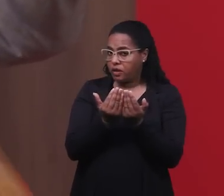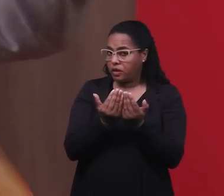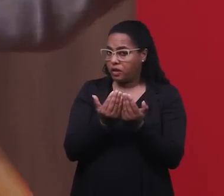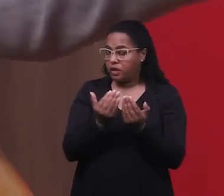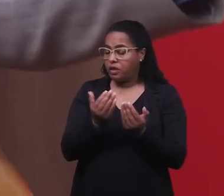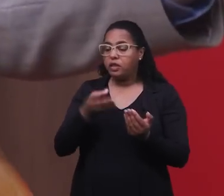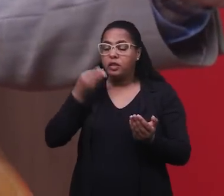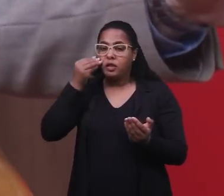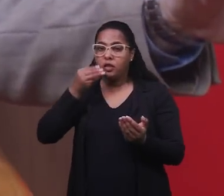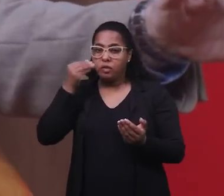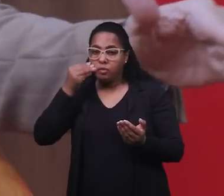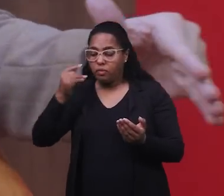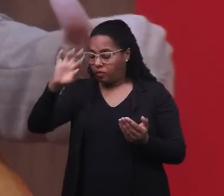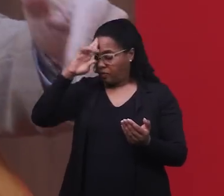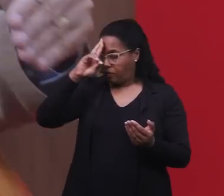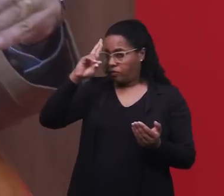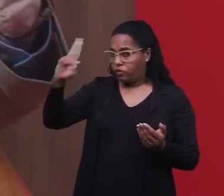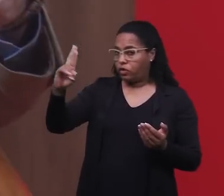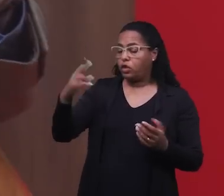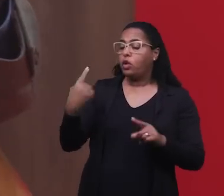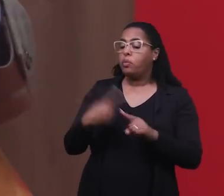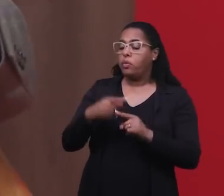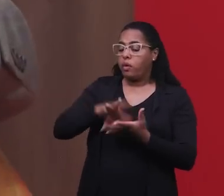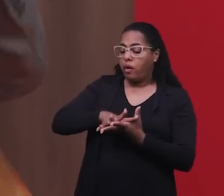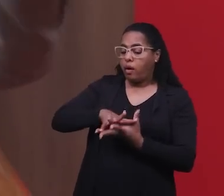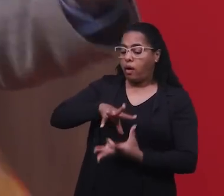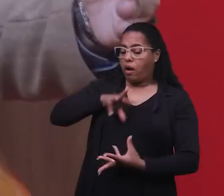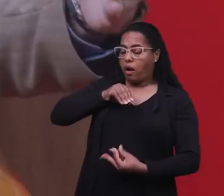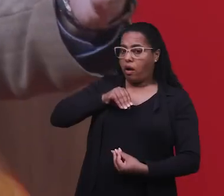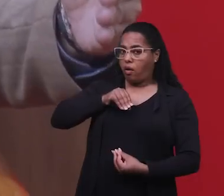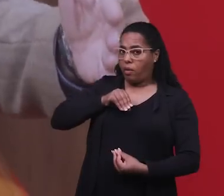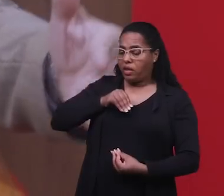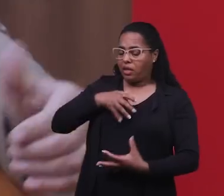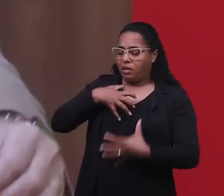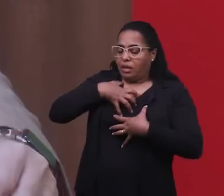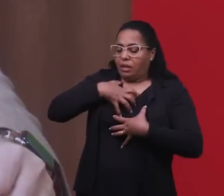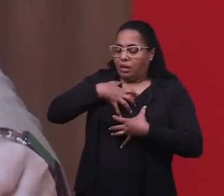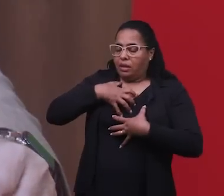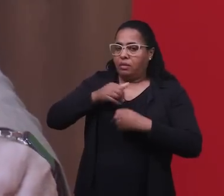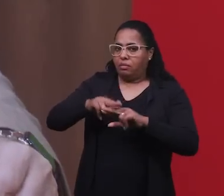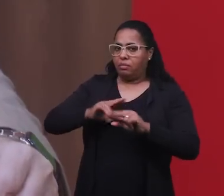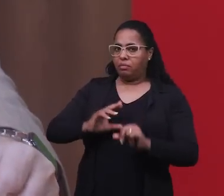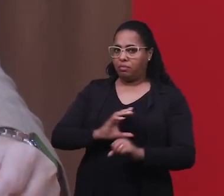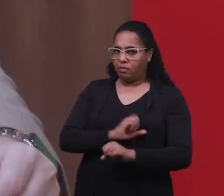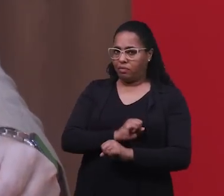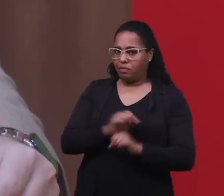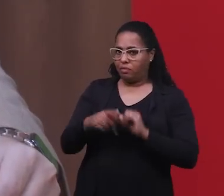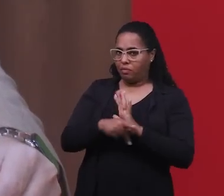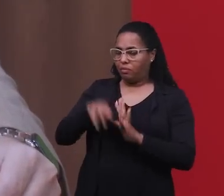que teve uma experiência com o Senhor, porque a alma dele já tinha sido tocada já pelo amor do